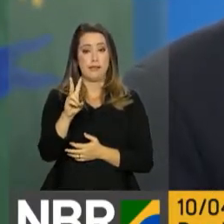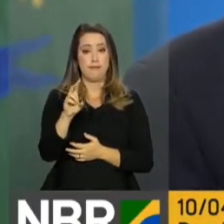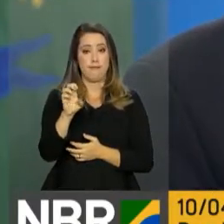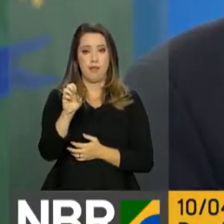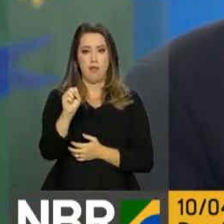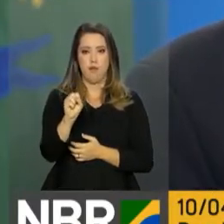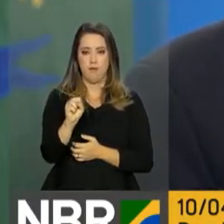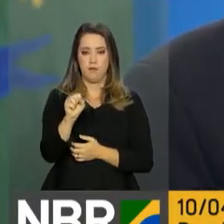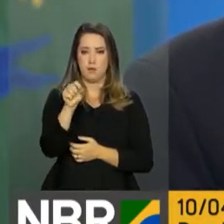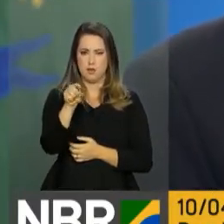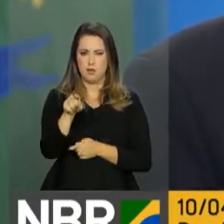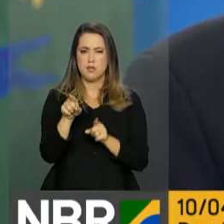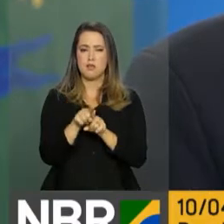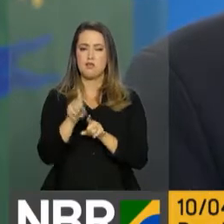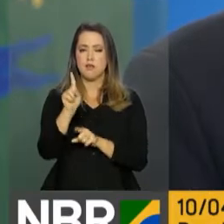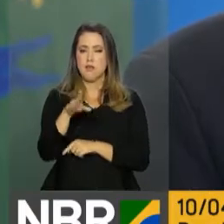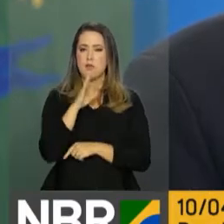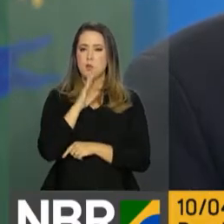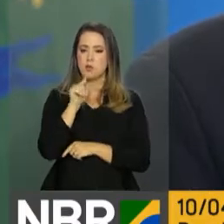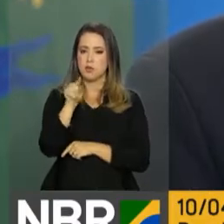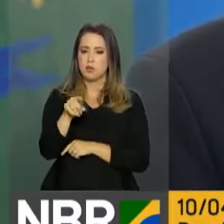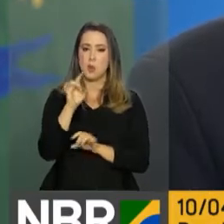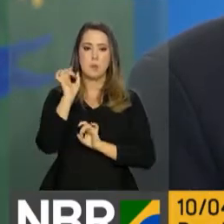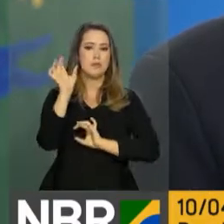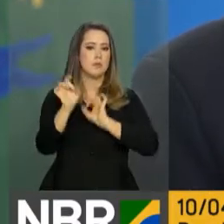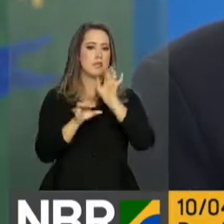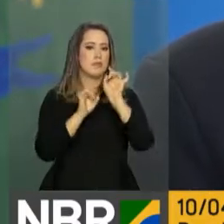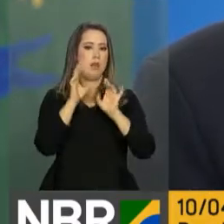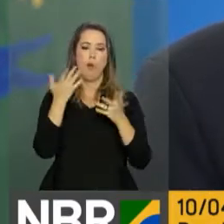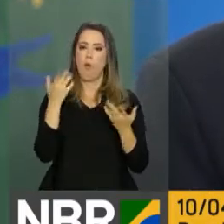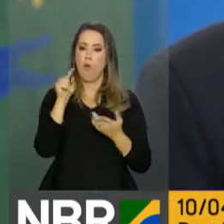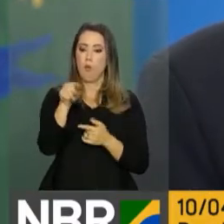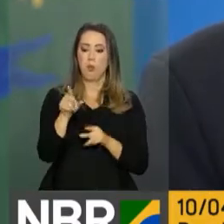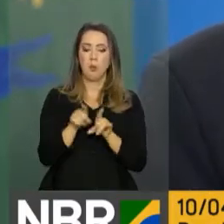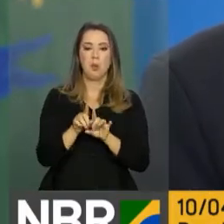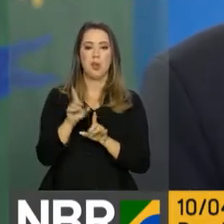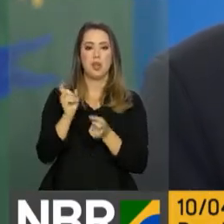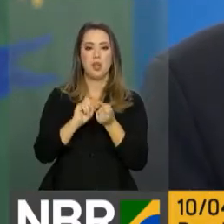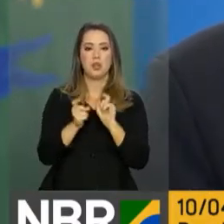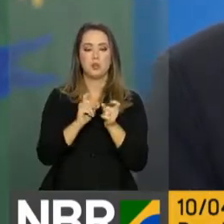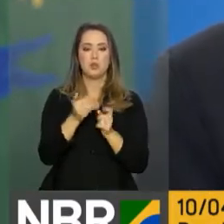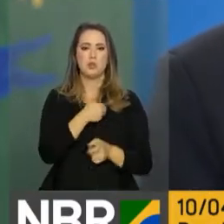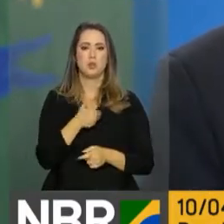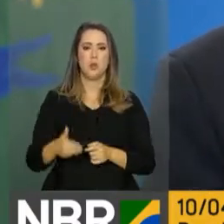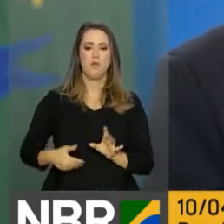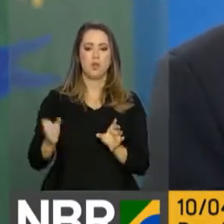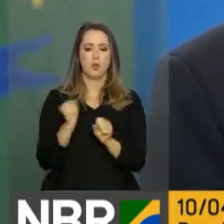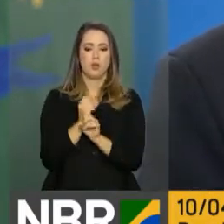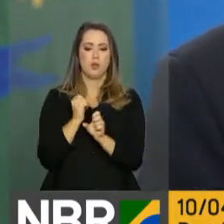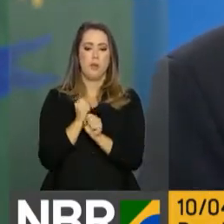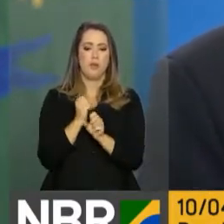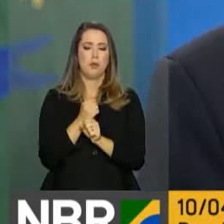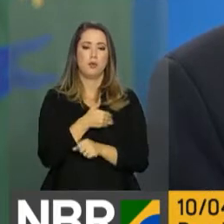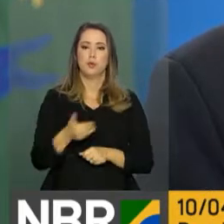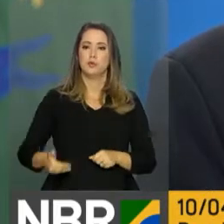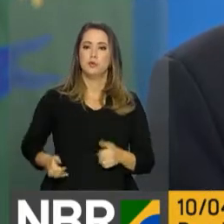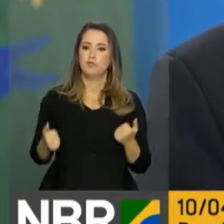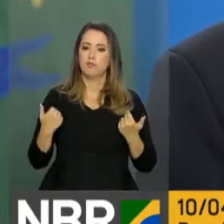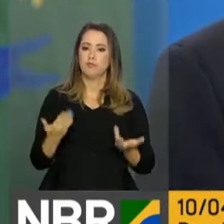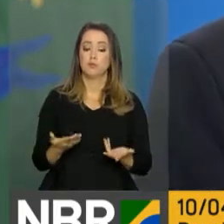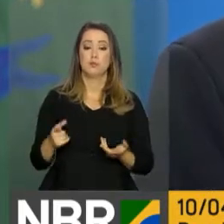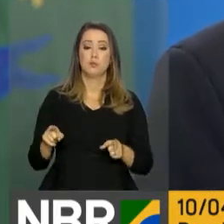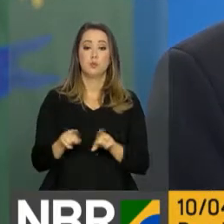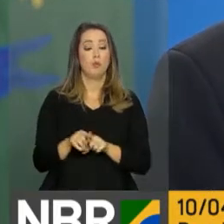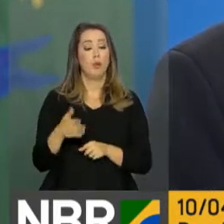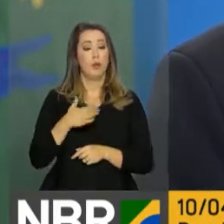planejamento. Esteves é reconhecidamente especialista em administração pública, nas contas públicas, e por isso,